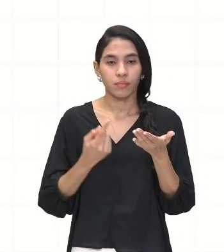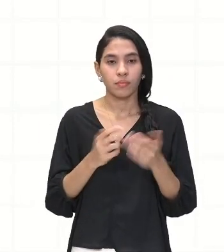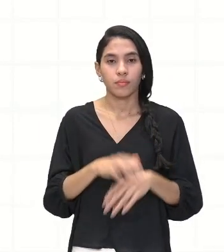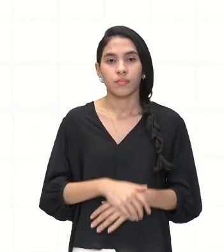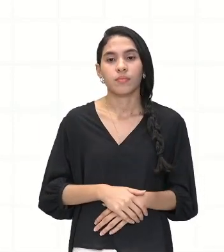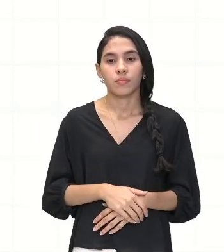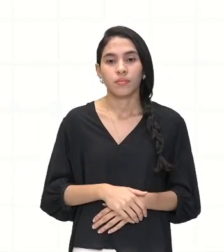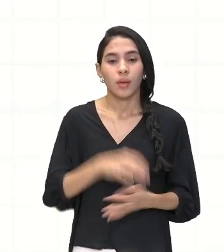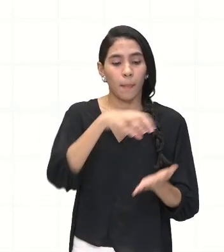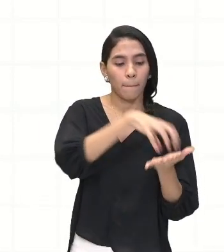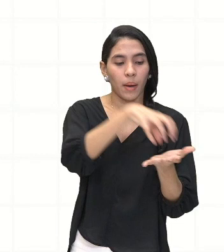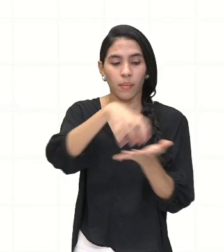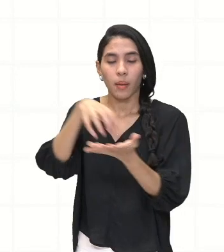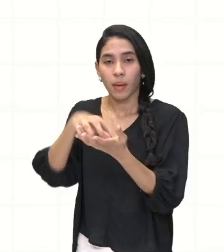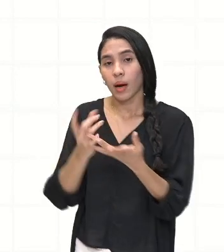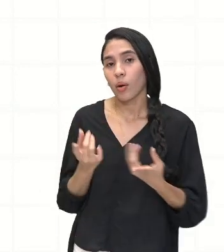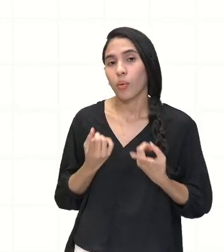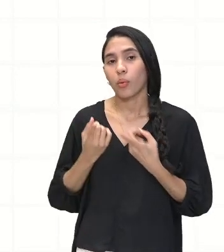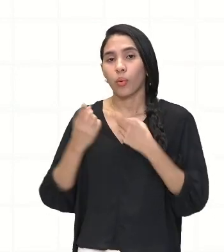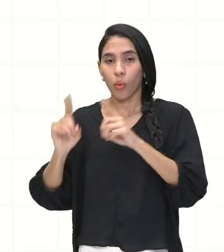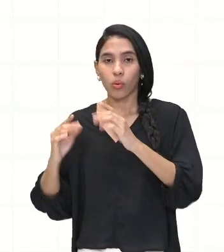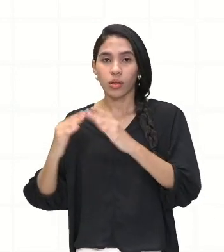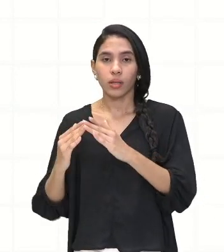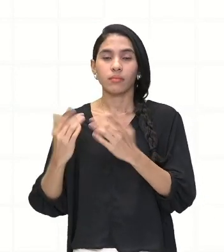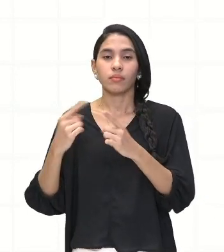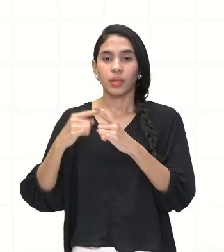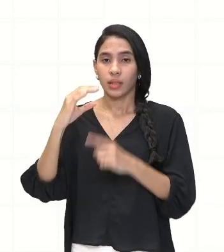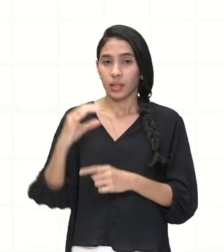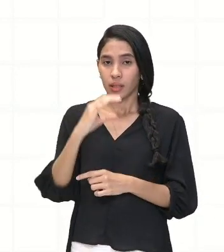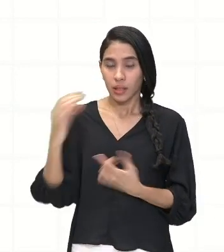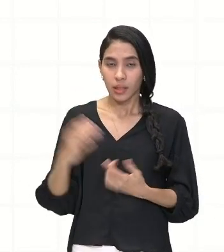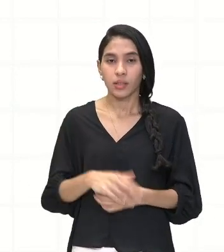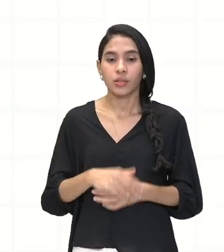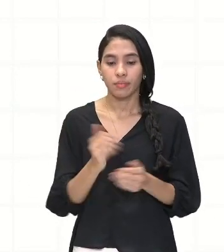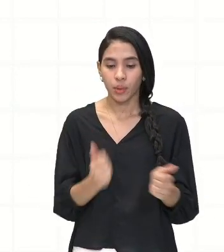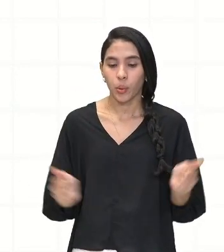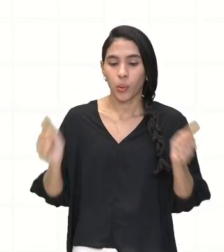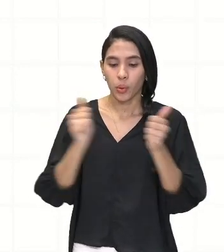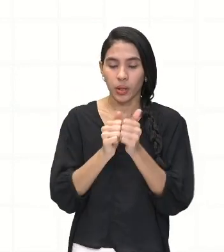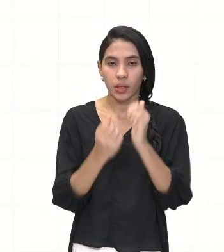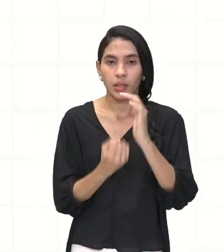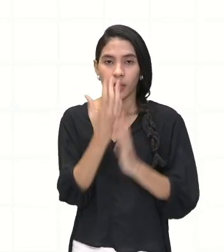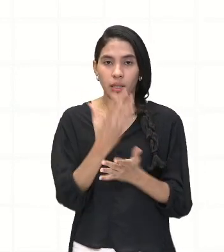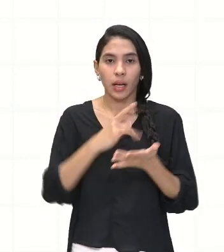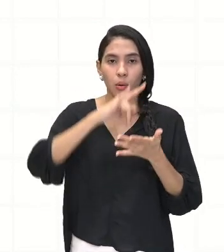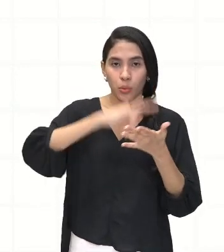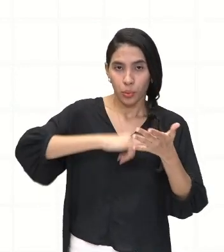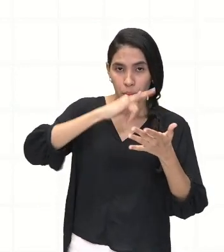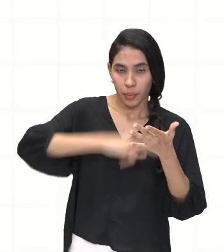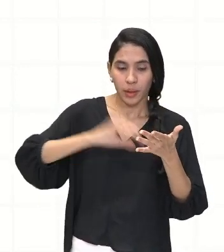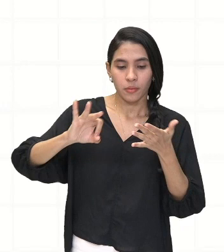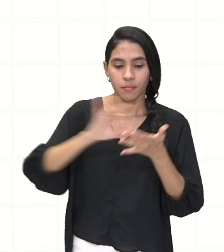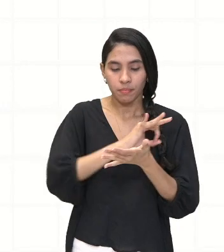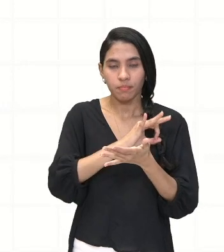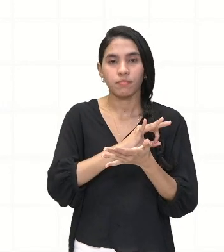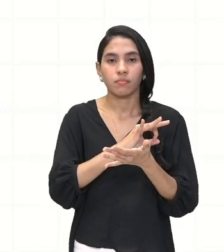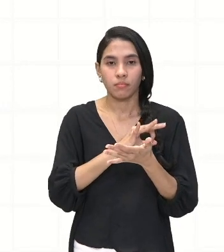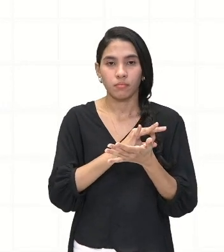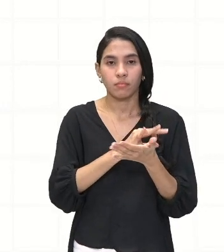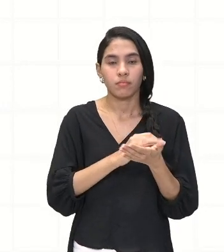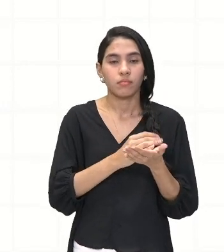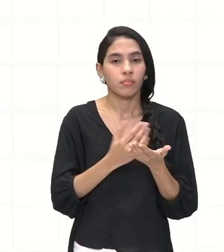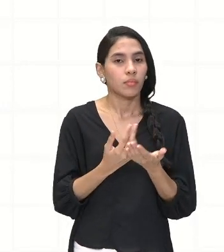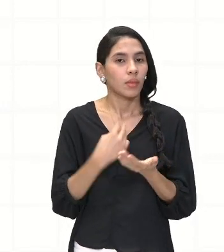são protestantes vão se unir e vão formalizar esse acordo, onde eles assinam que eles